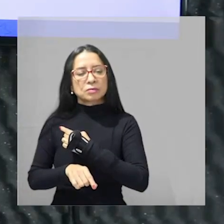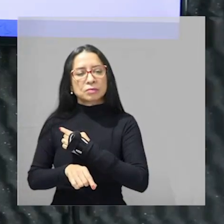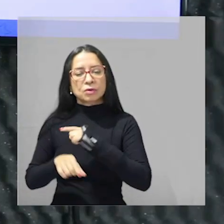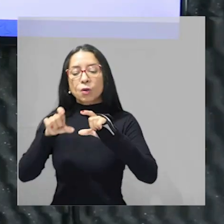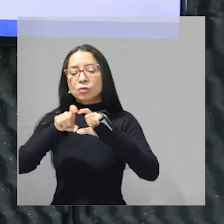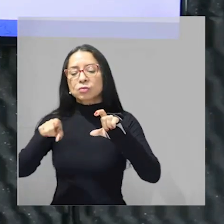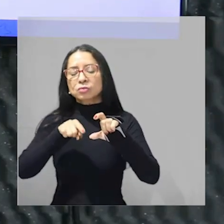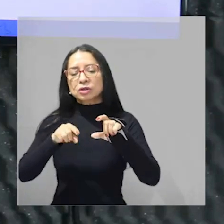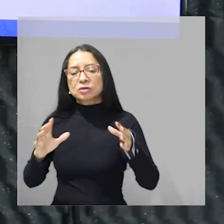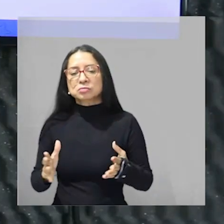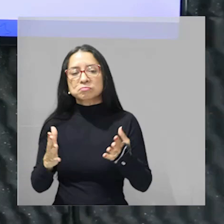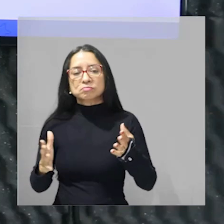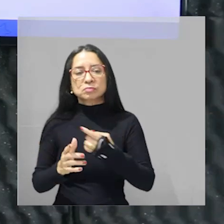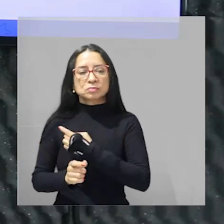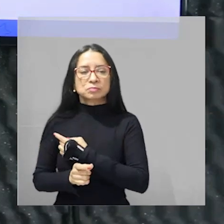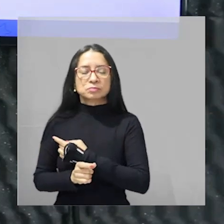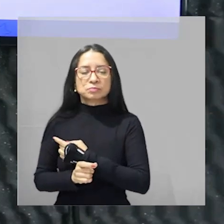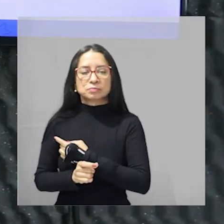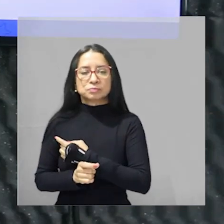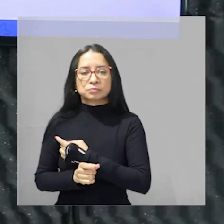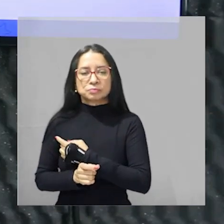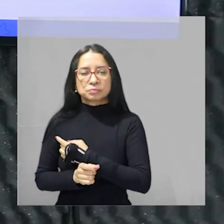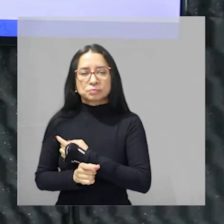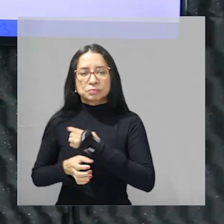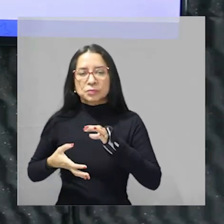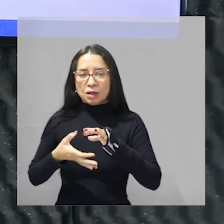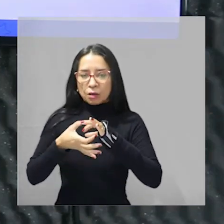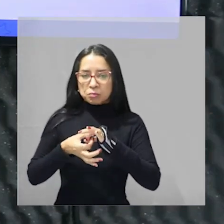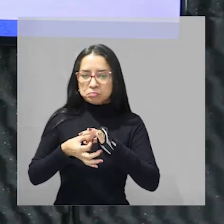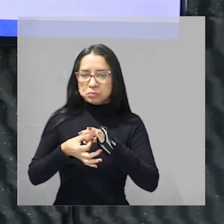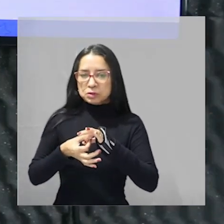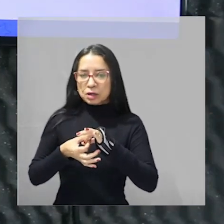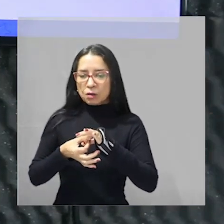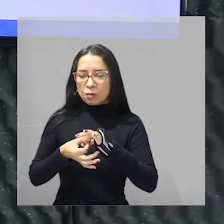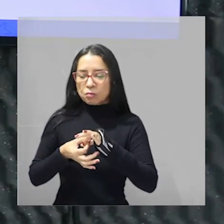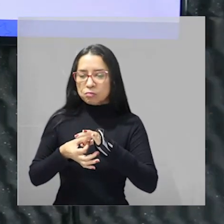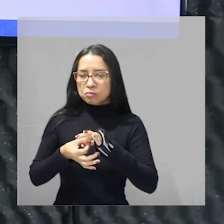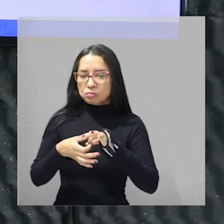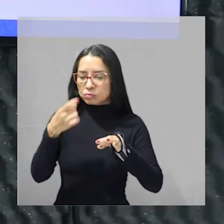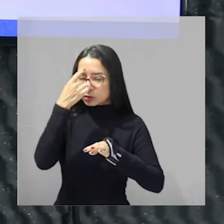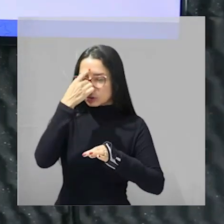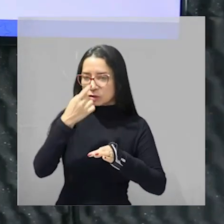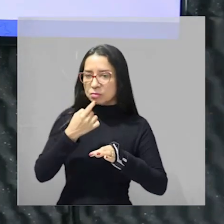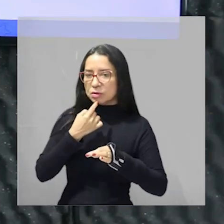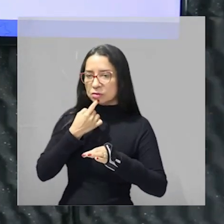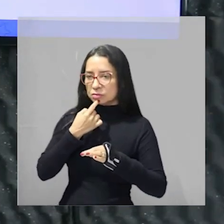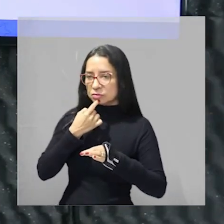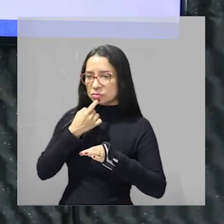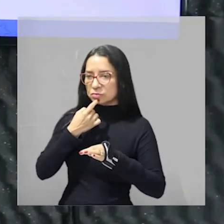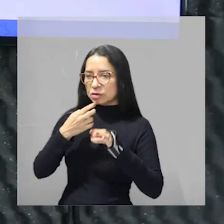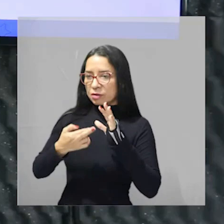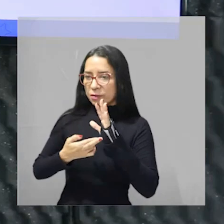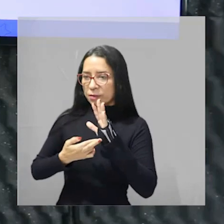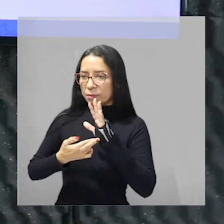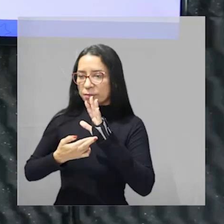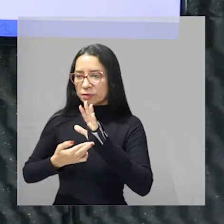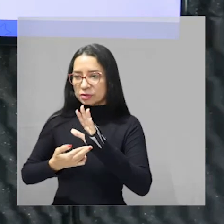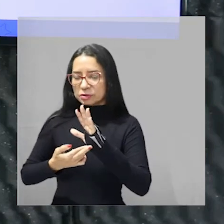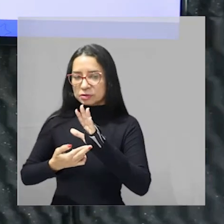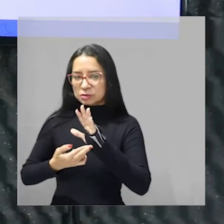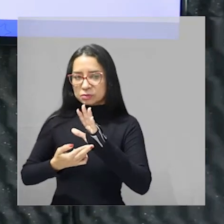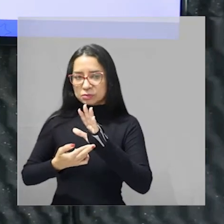texto motivador, melhor dizendo. Diz o seguinte: a união em uma mesma imagem de